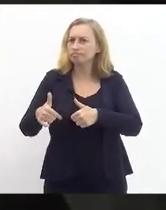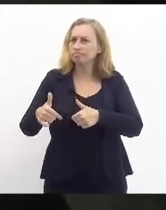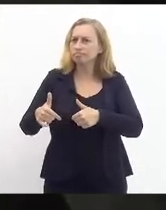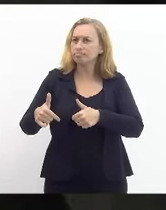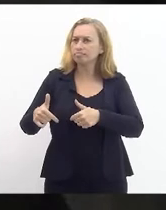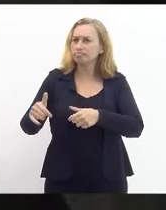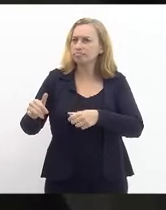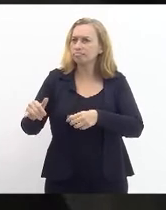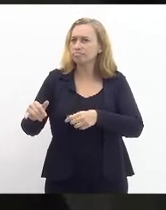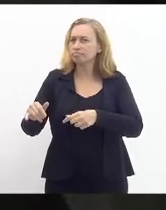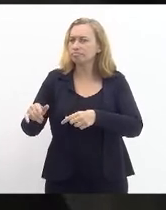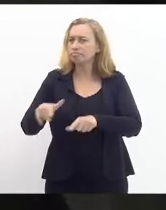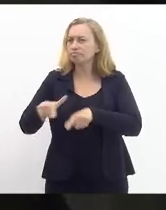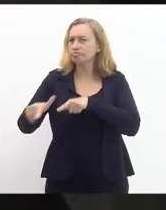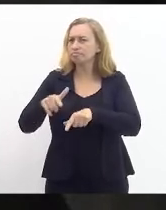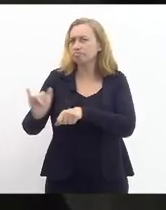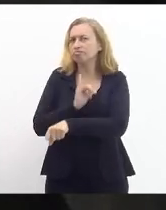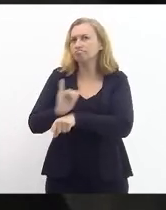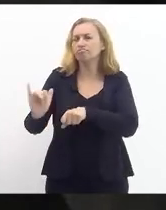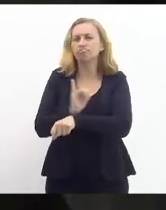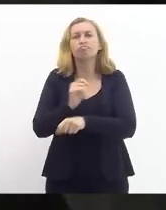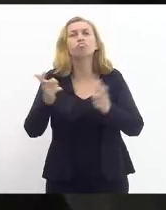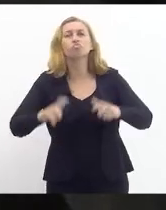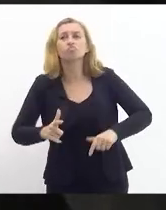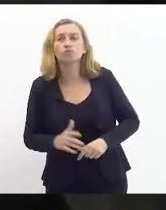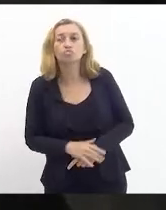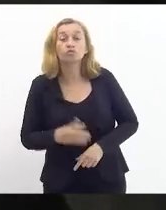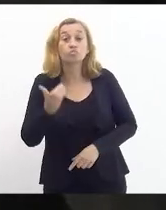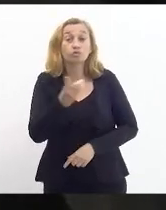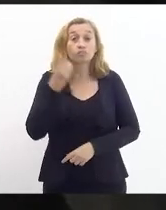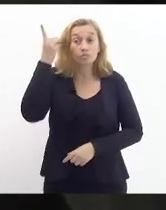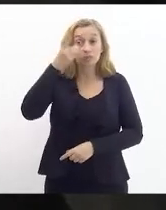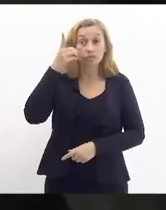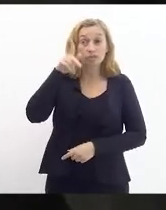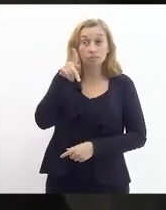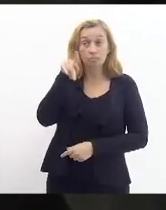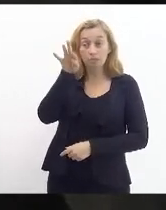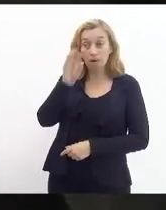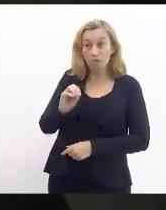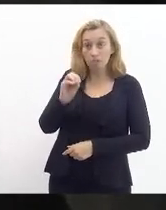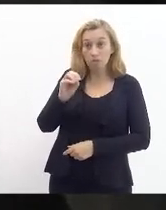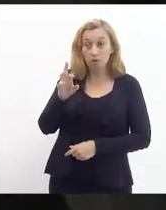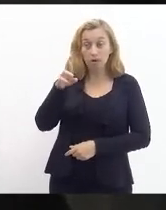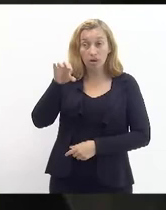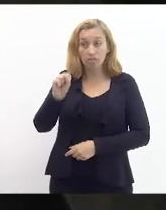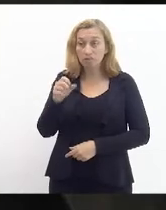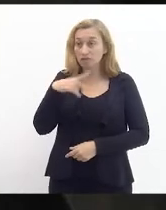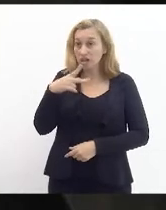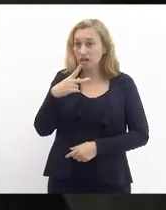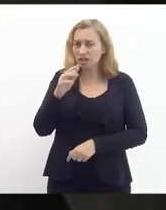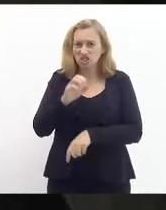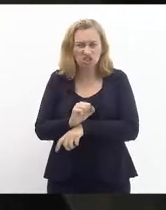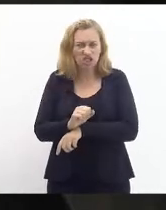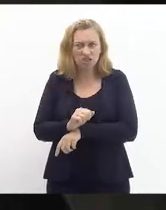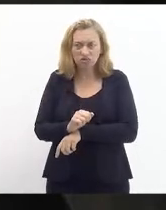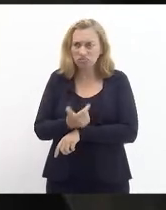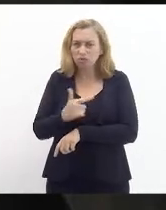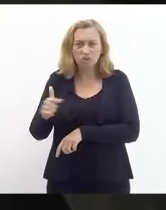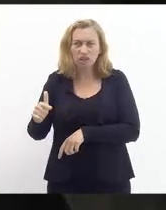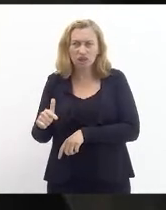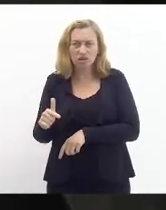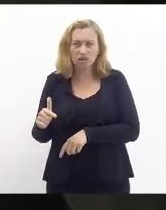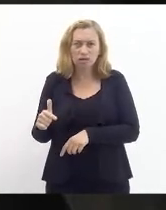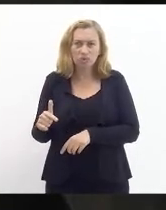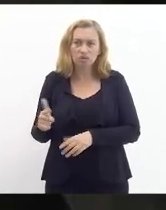estratégicas onde ele está tô lembrando que o Deputado Paulo Ramos esbravejando dizendo é estado nenhum demais estado